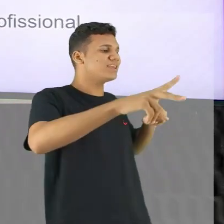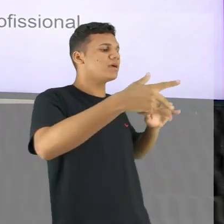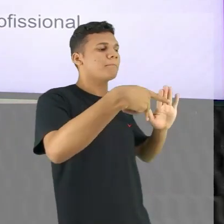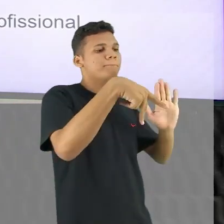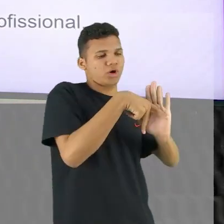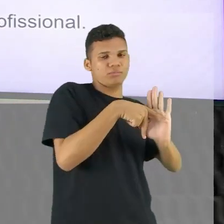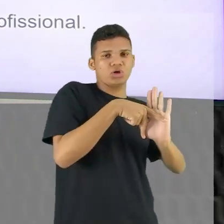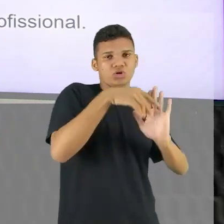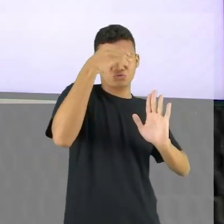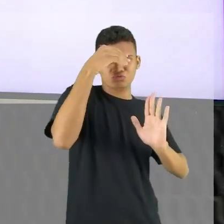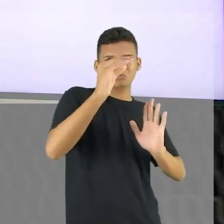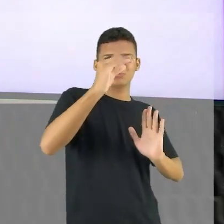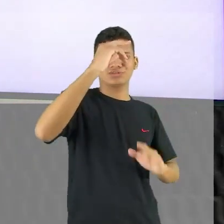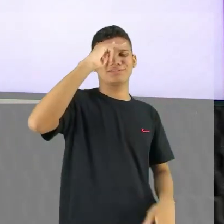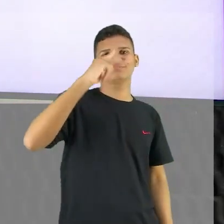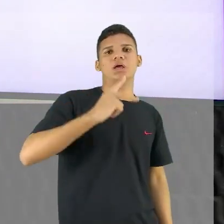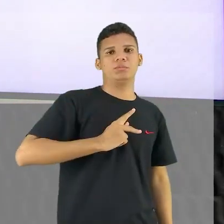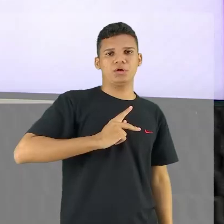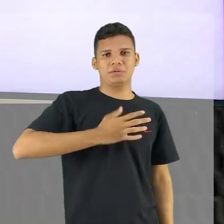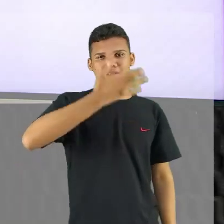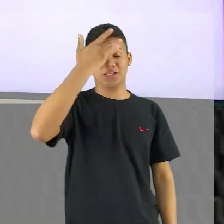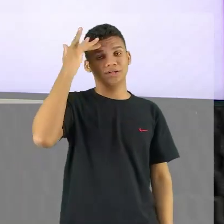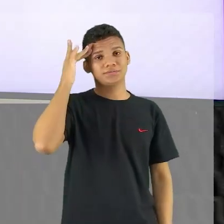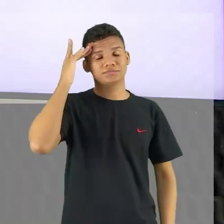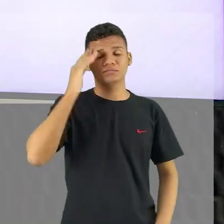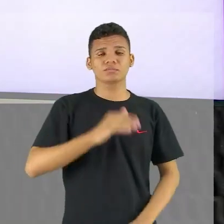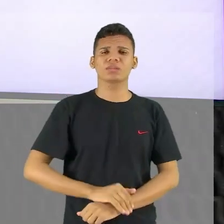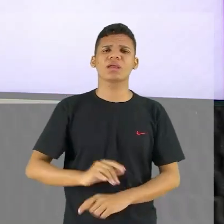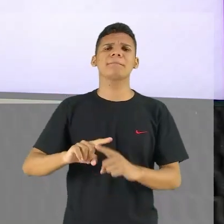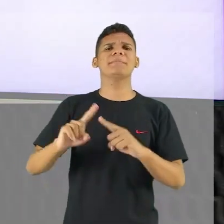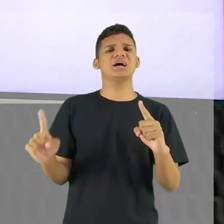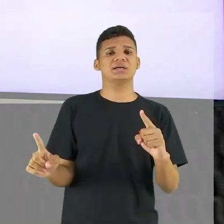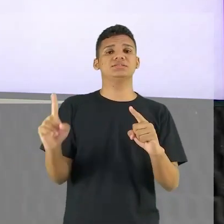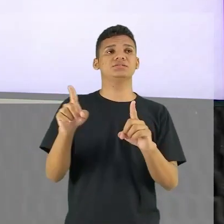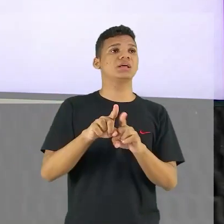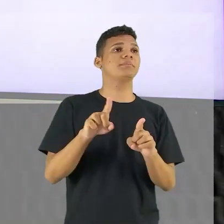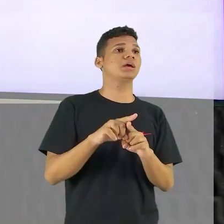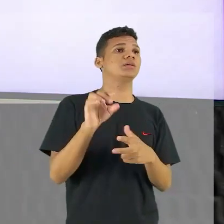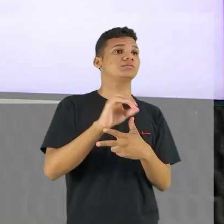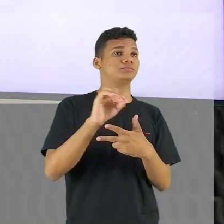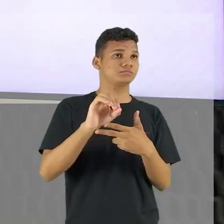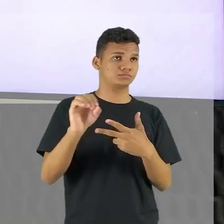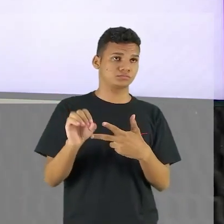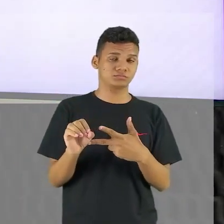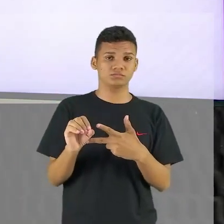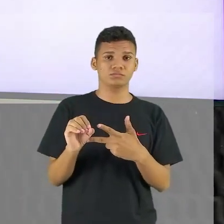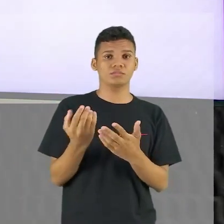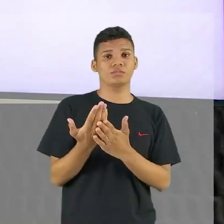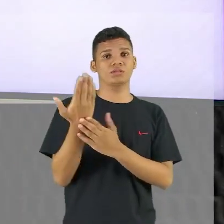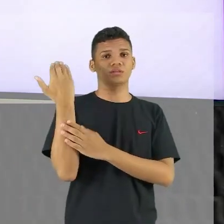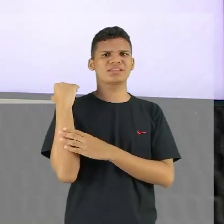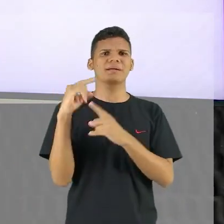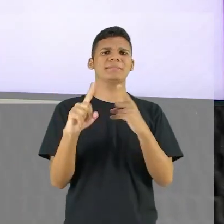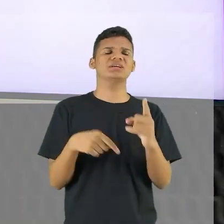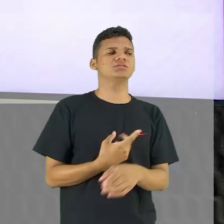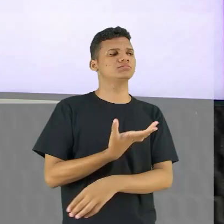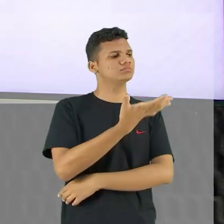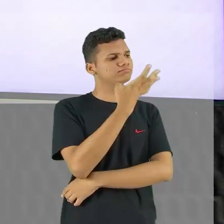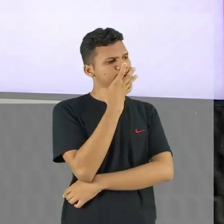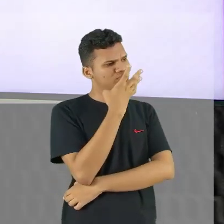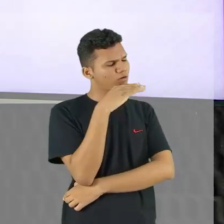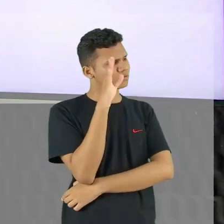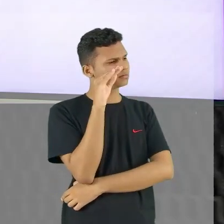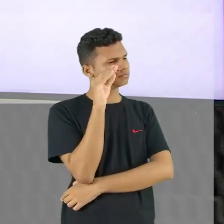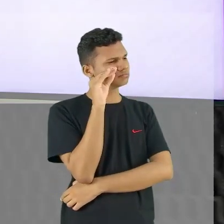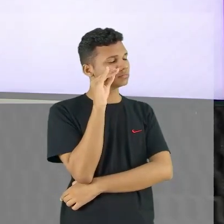desse povo. Bom, outra questão também do Enem do ano passado. E essa questão ela foi muito curiosa,